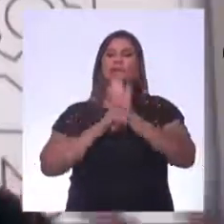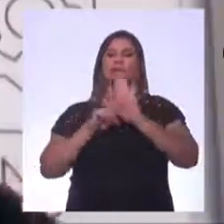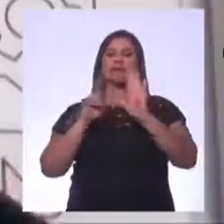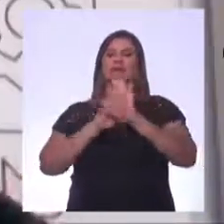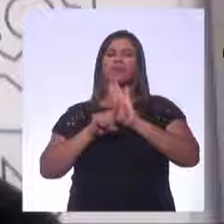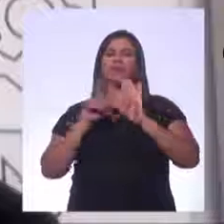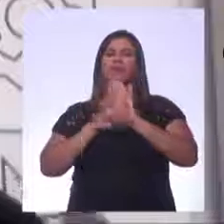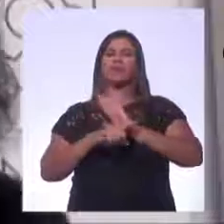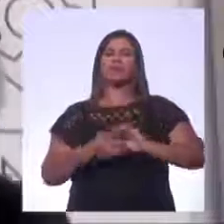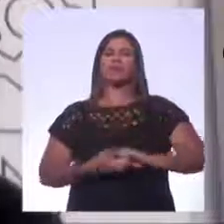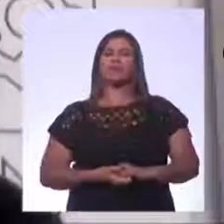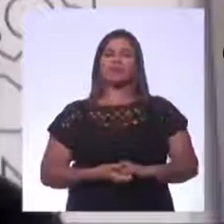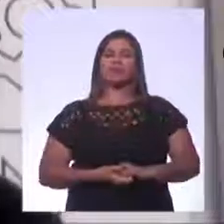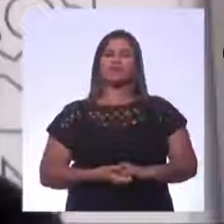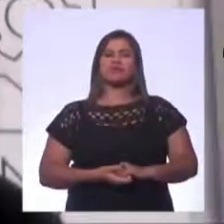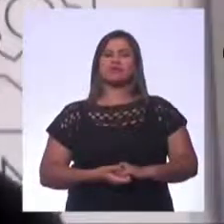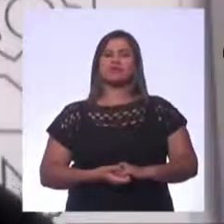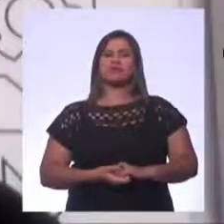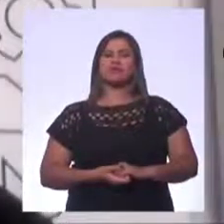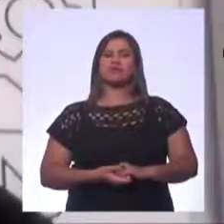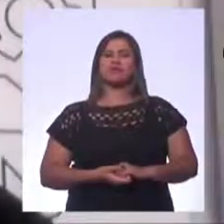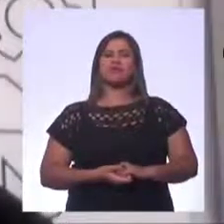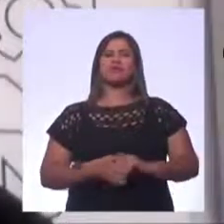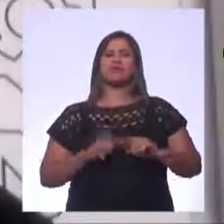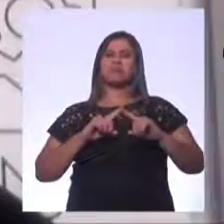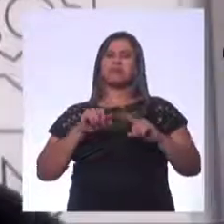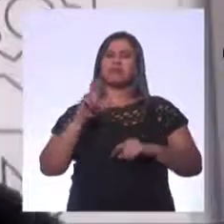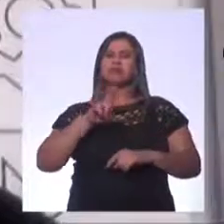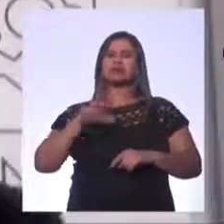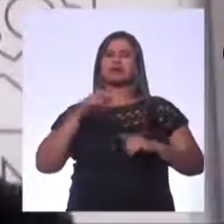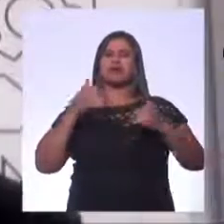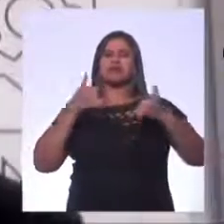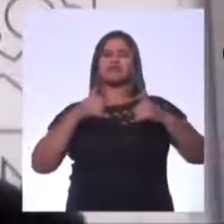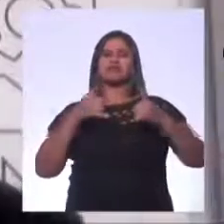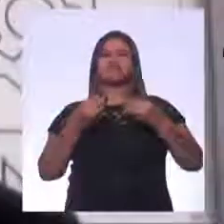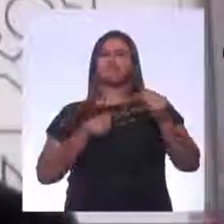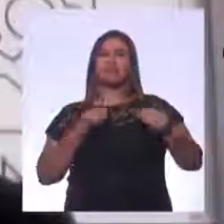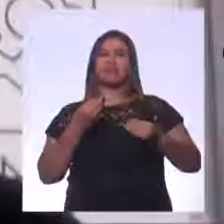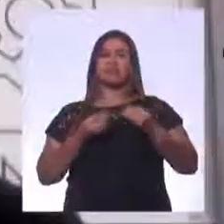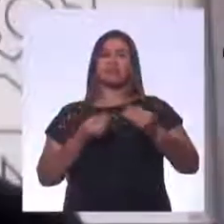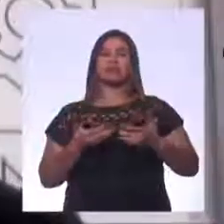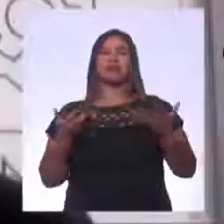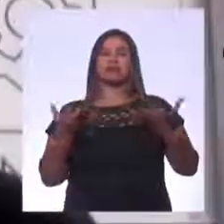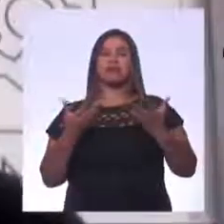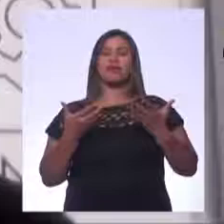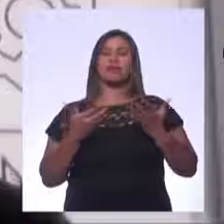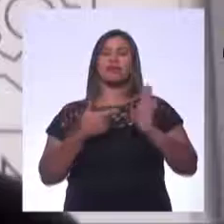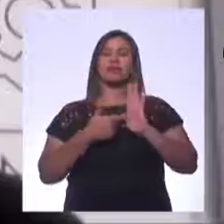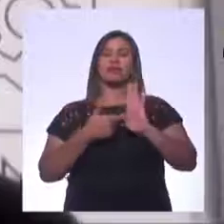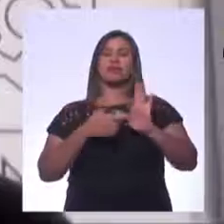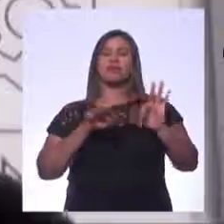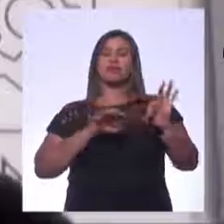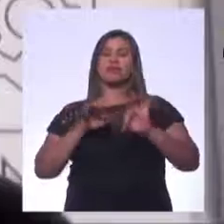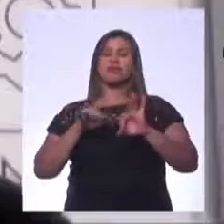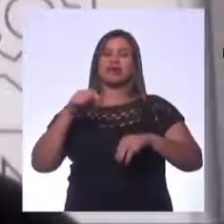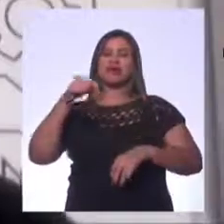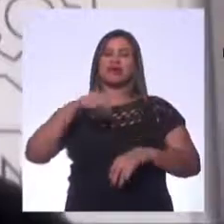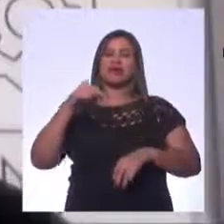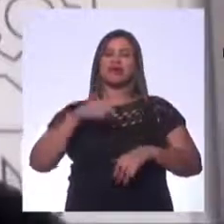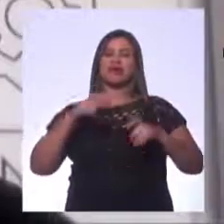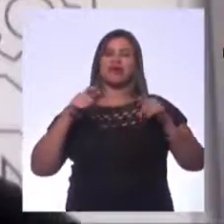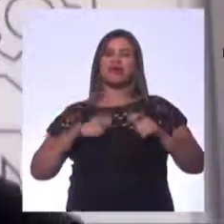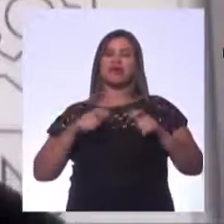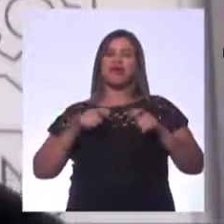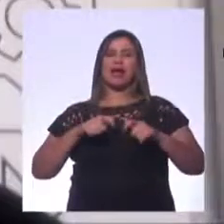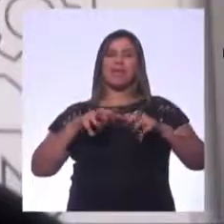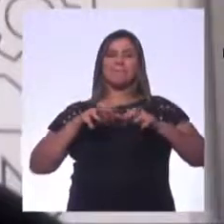mas como que eu vou usar então esse circuito elétrico? Nesse momento que a gente vai mostrar alguns projetos que a gente faz aqui no nosso espaço Maker,